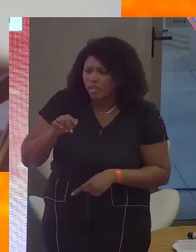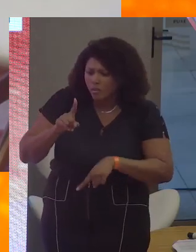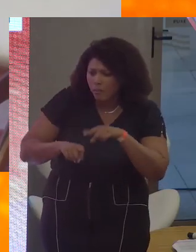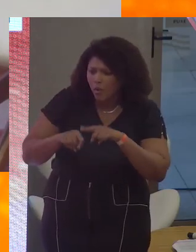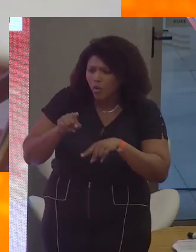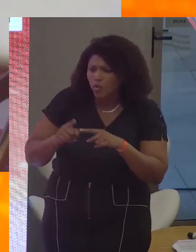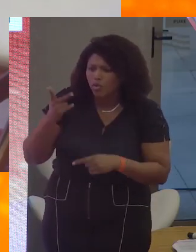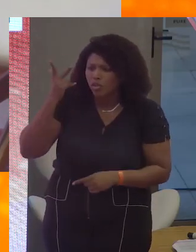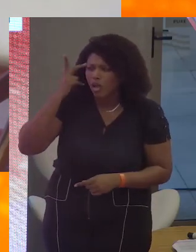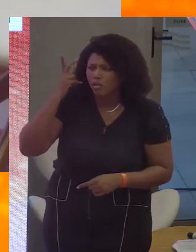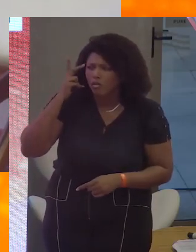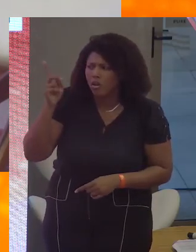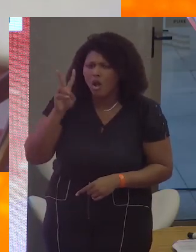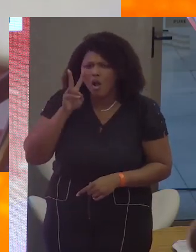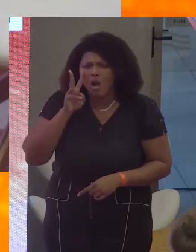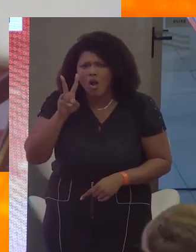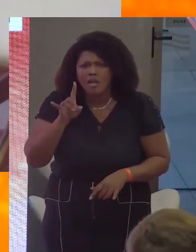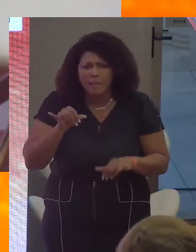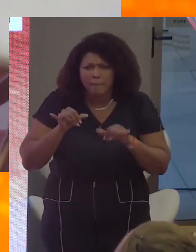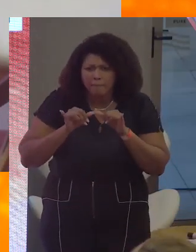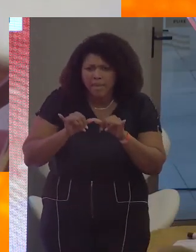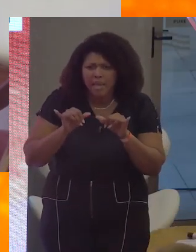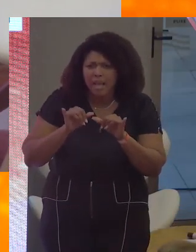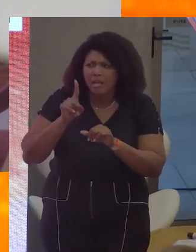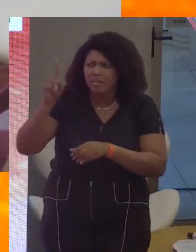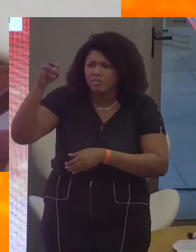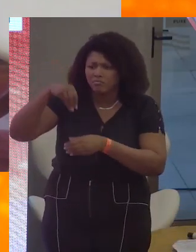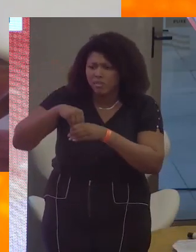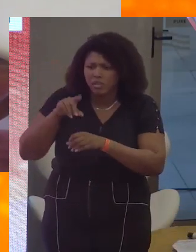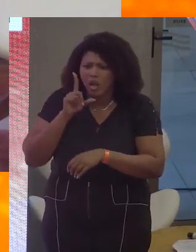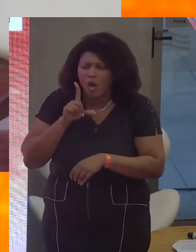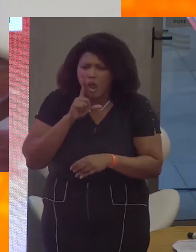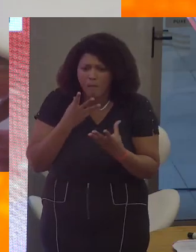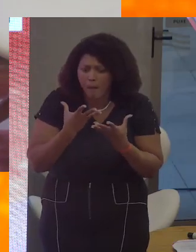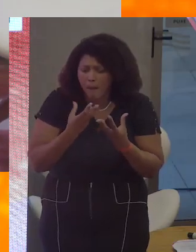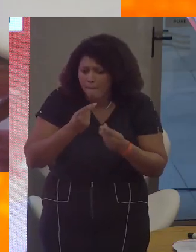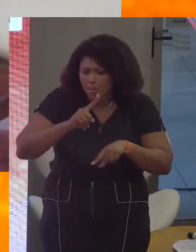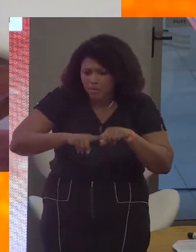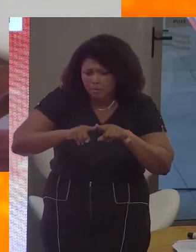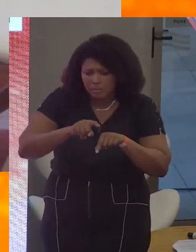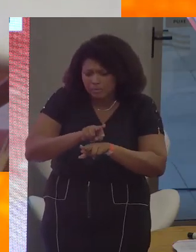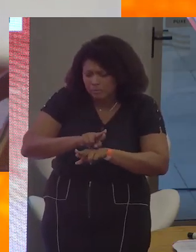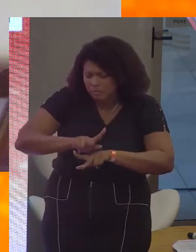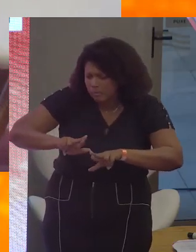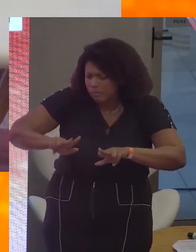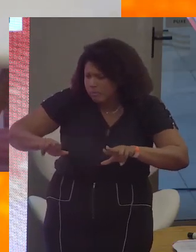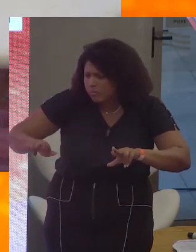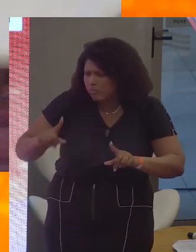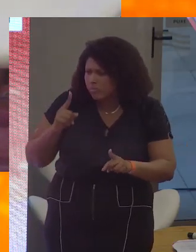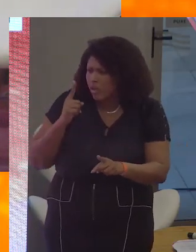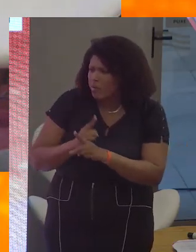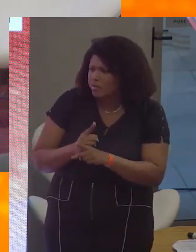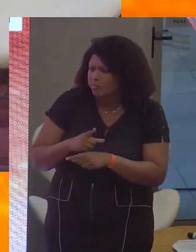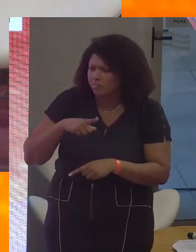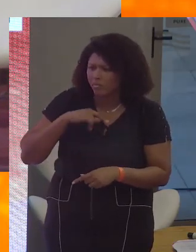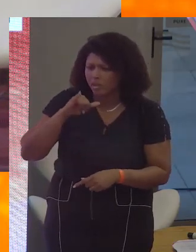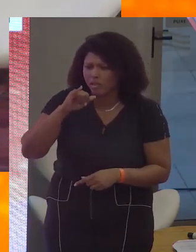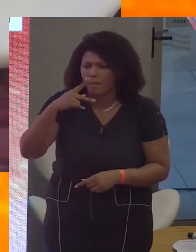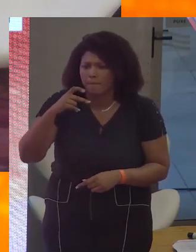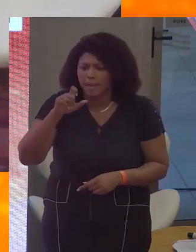naturais e olha para aquele mercado na Europa de suplementos e encontra suplementos contendo